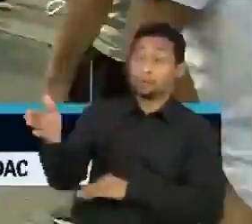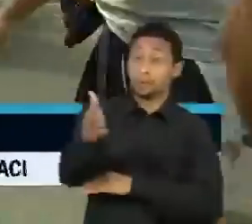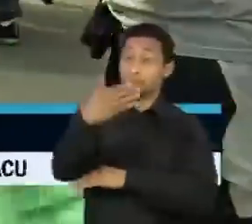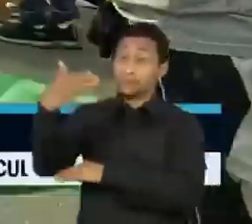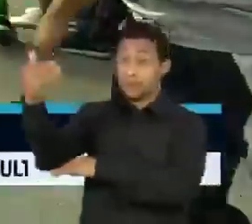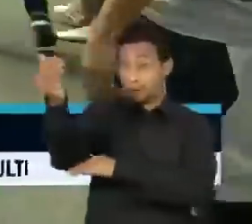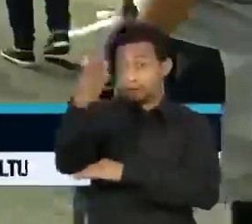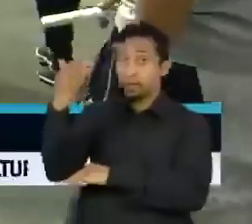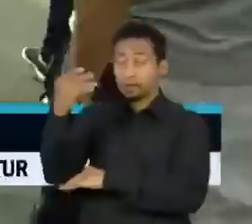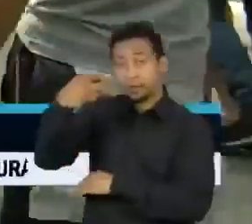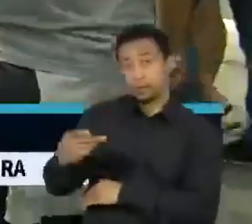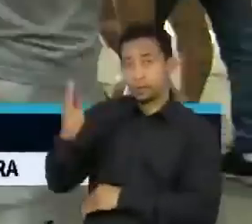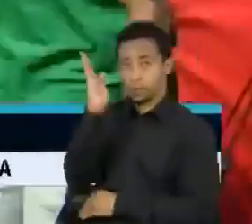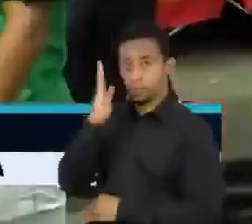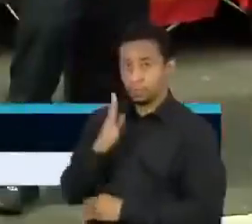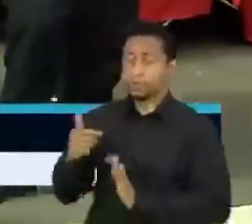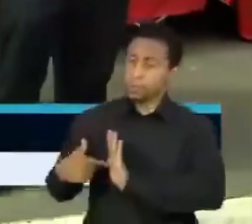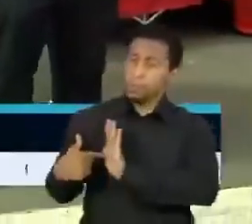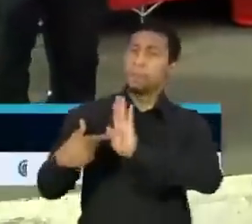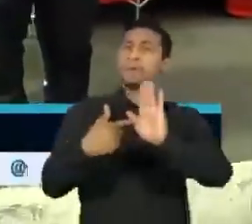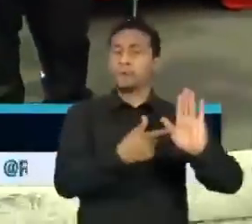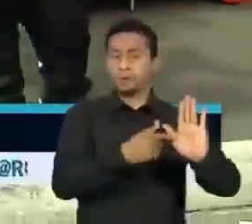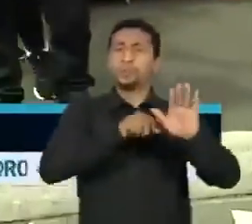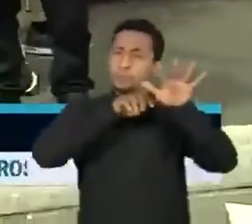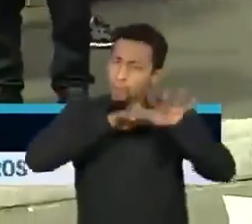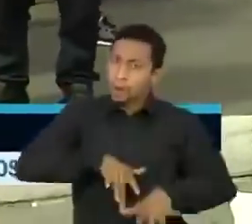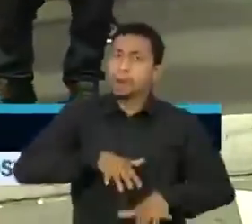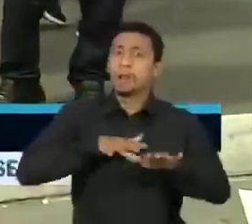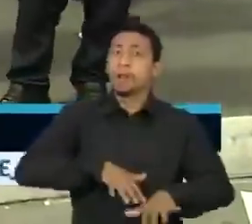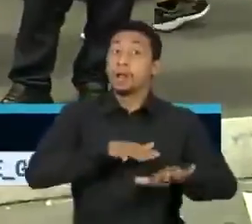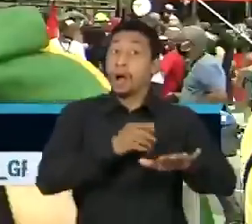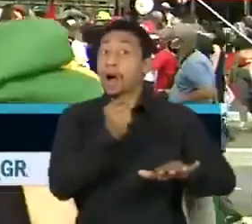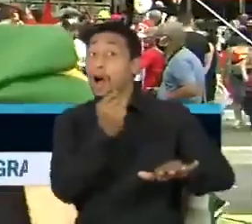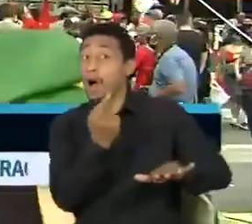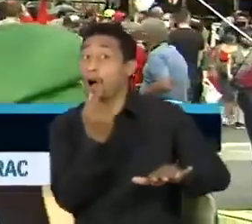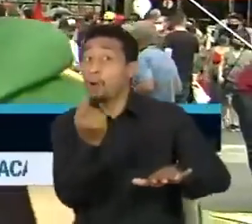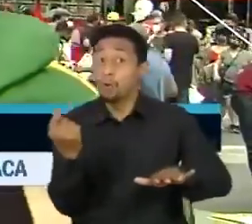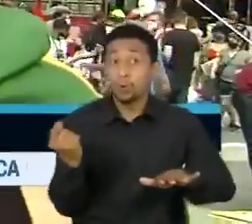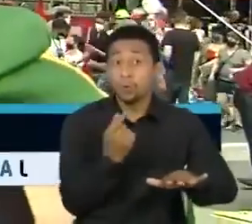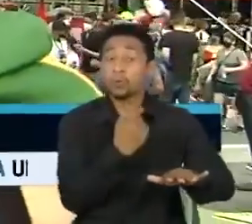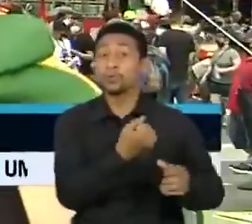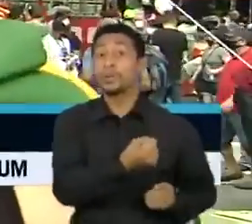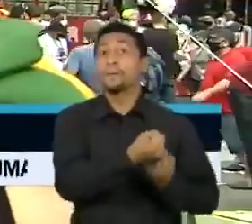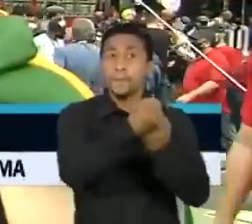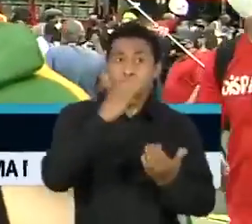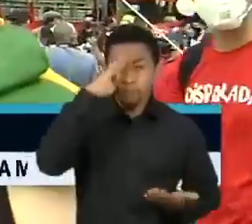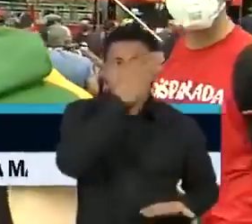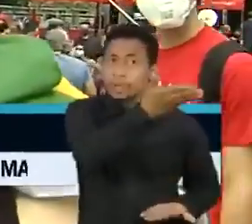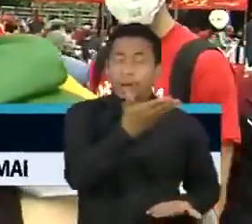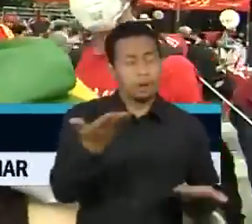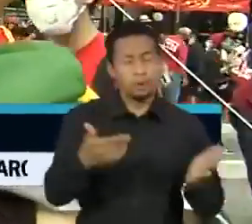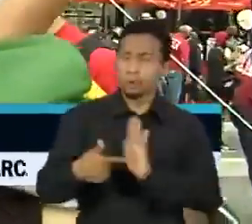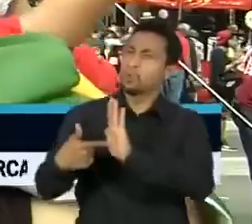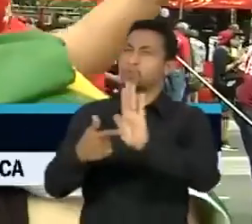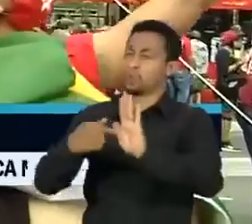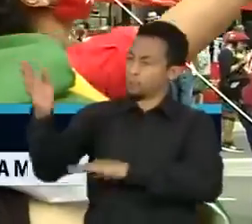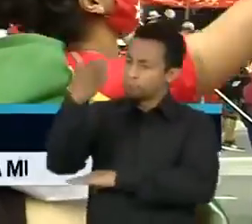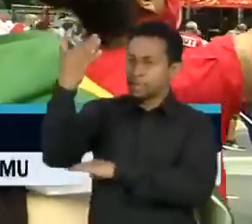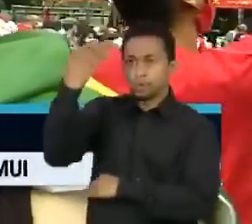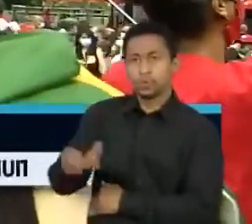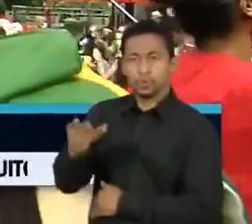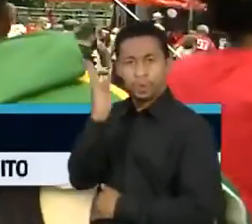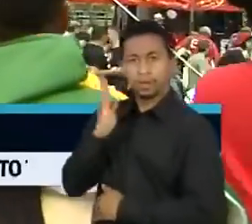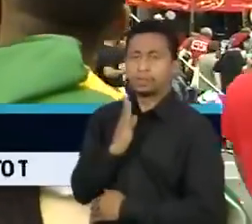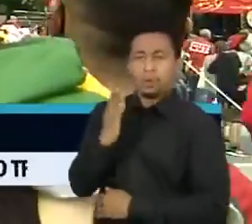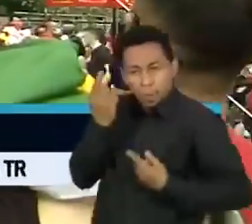Brasil, símbolo que é sempre visto nas manifestações a favor do presidente. Eu acho que é momento da gente realmente resgatar a bandeira do